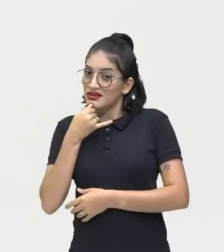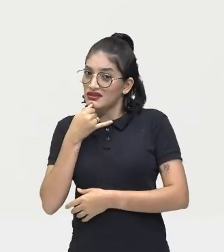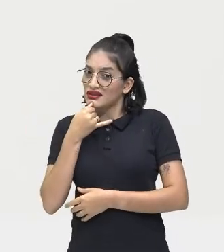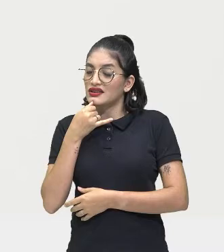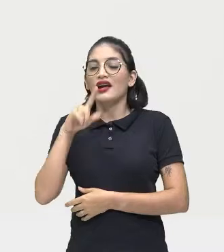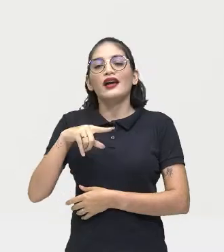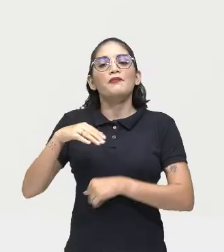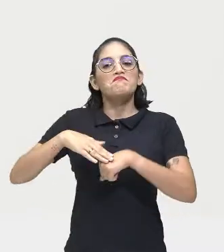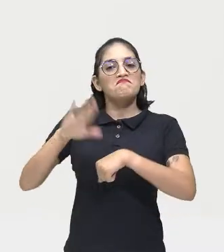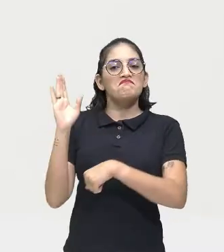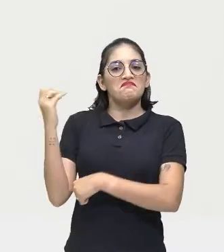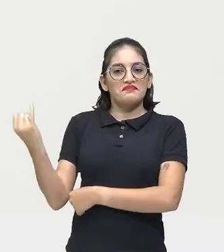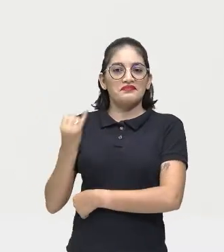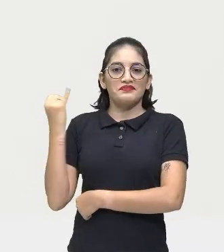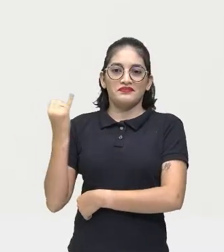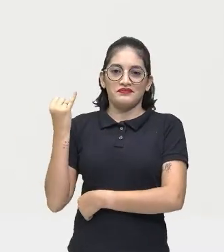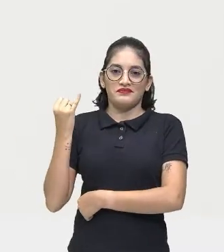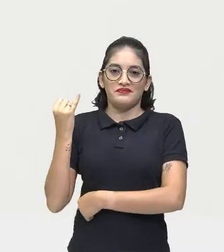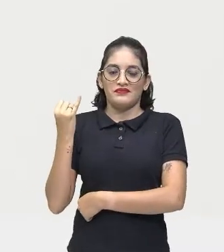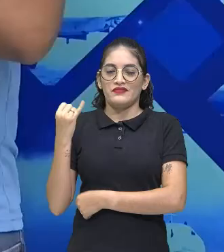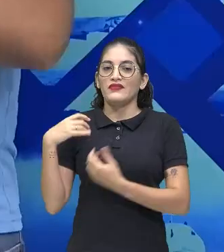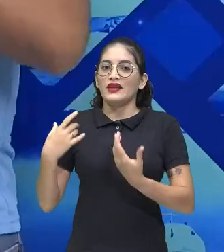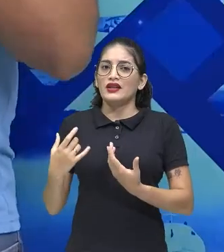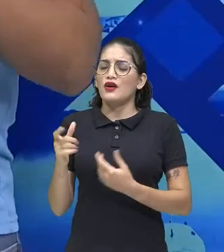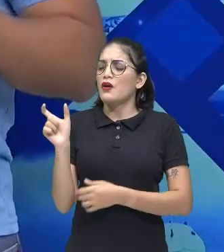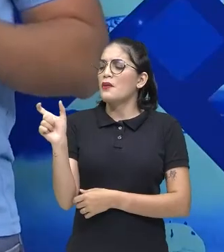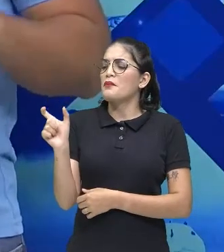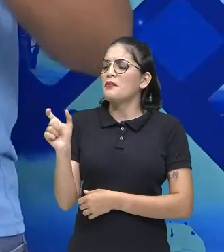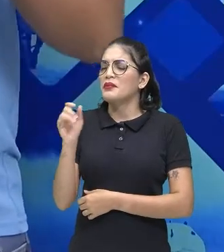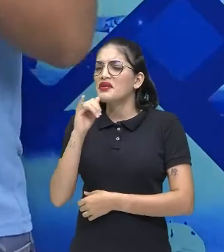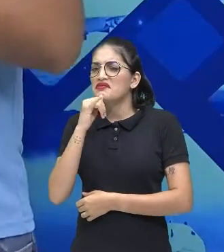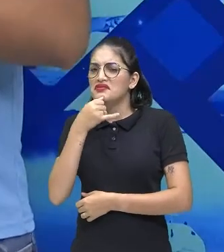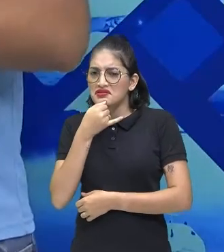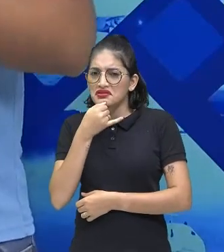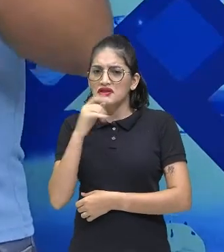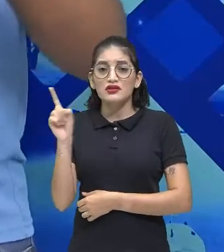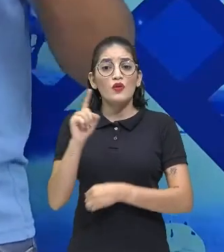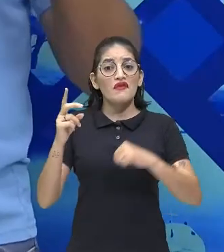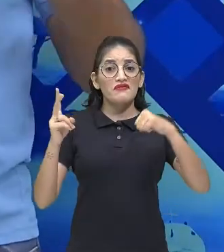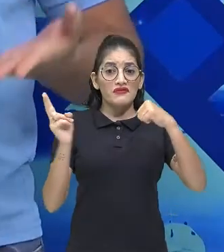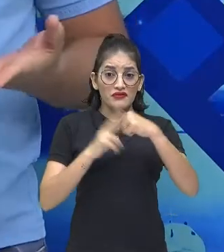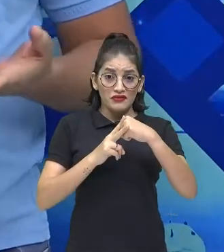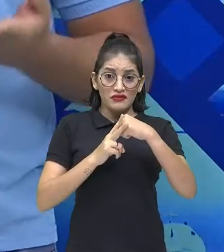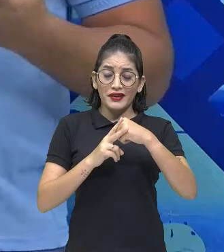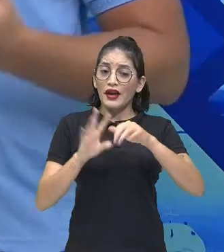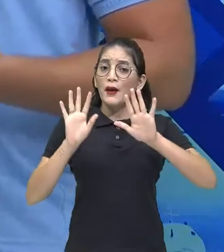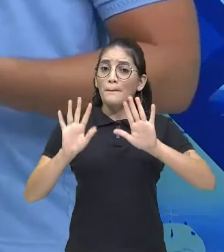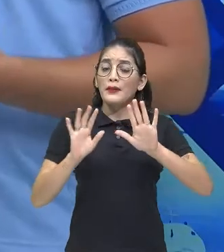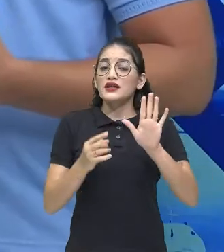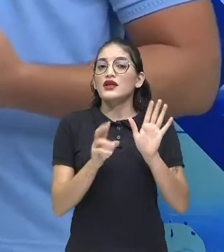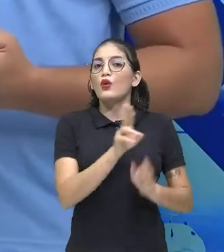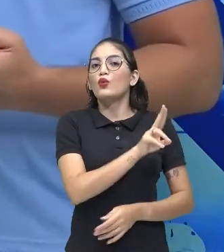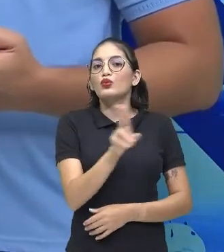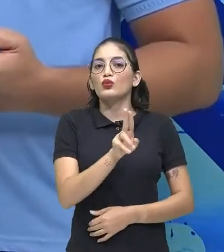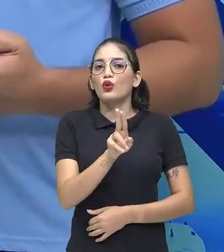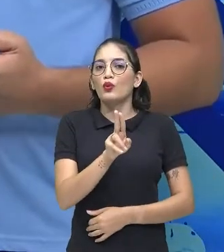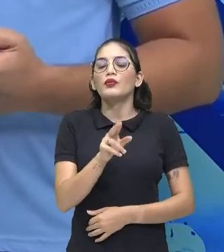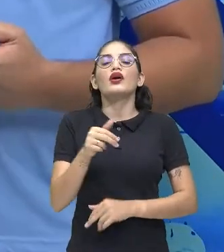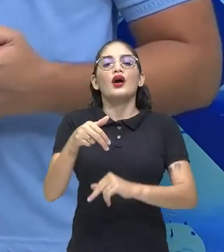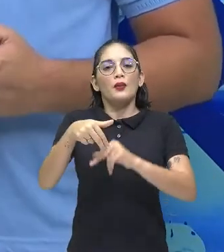mais importante. Então, como a palavra triste não é um verbo, mas um nome, a gente chama esse predicado